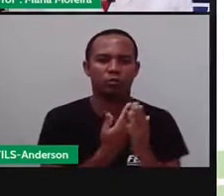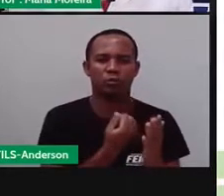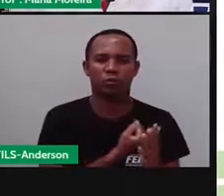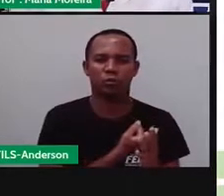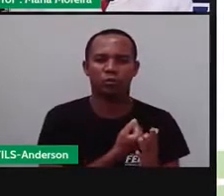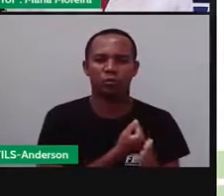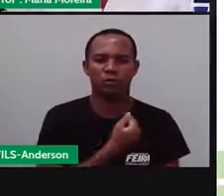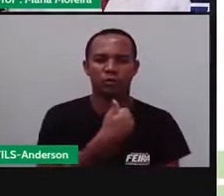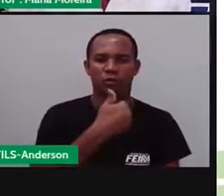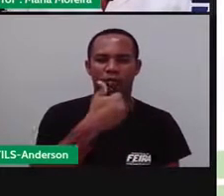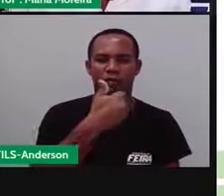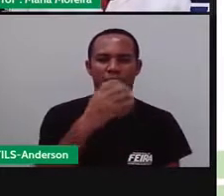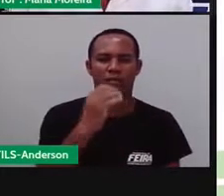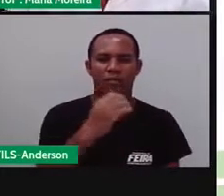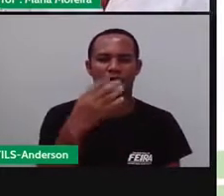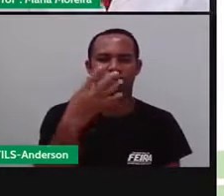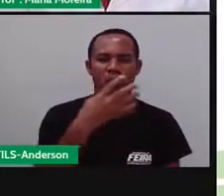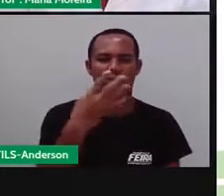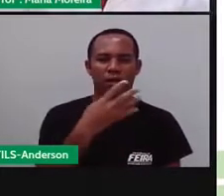104, hoje, né?